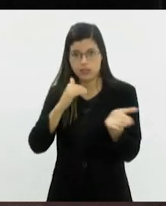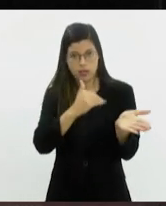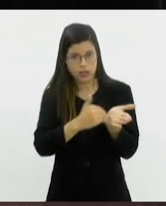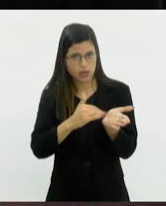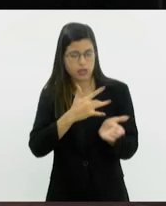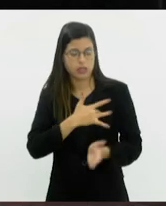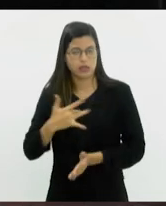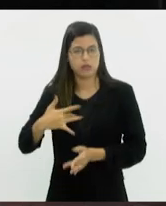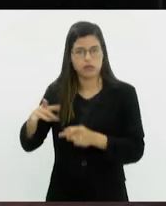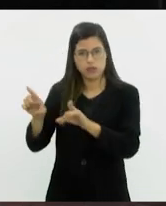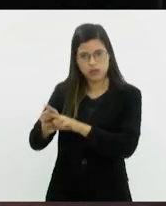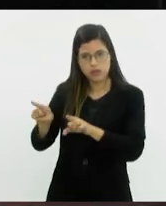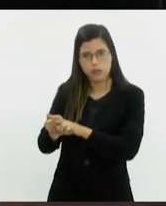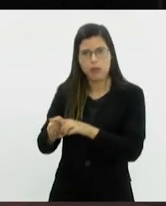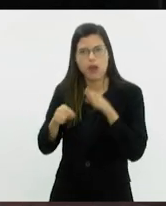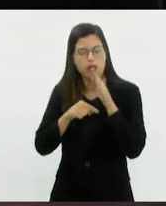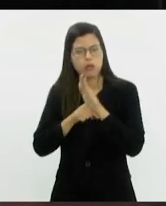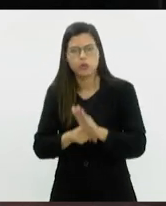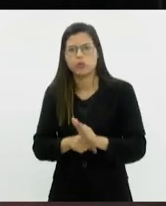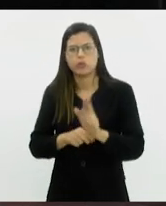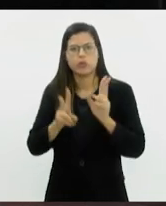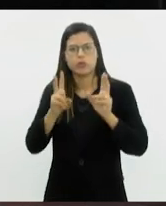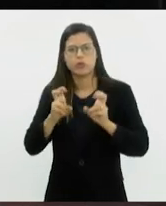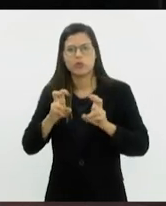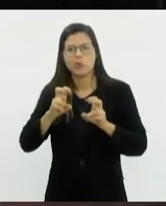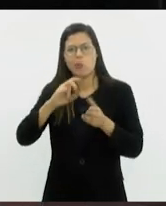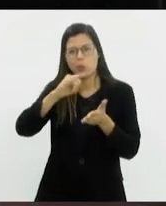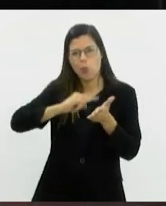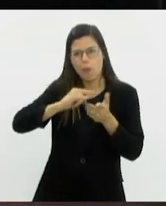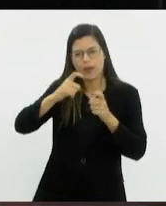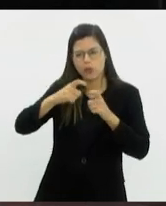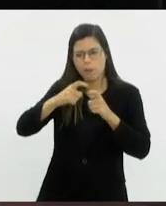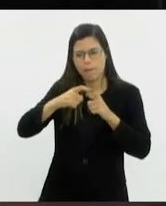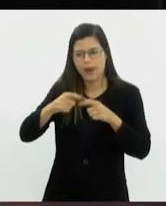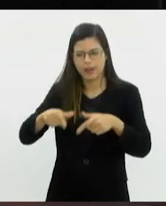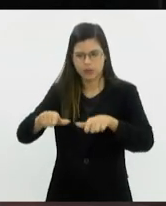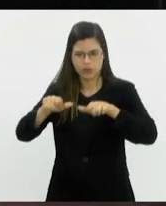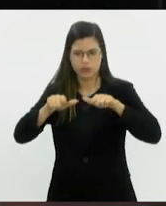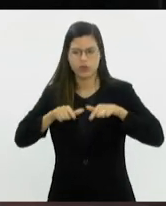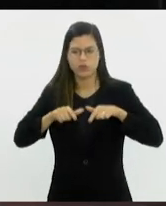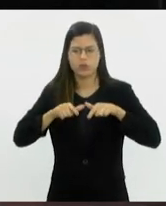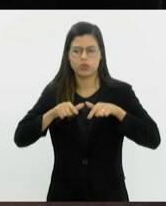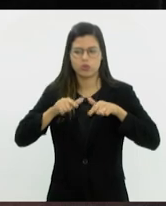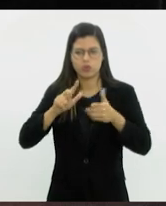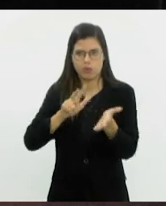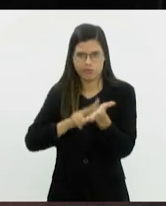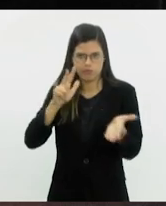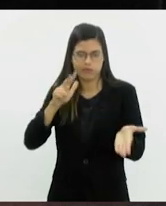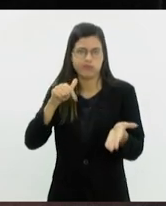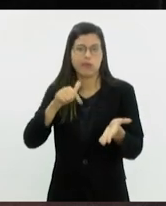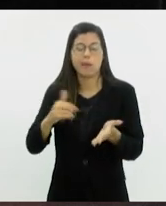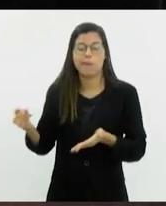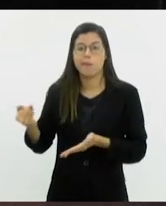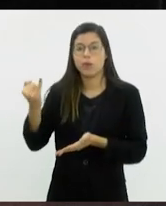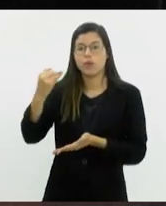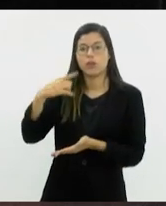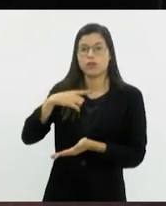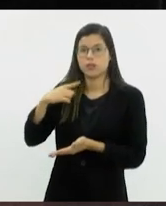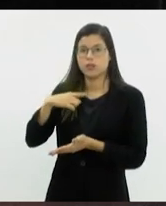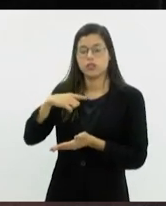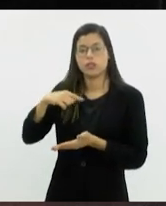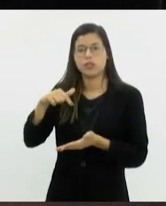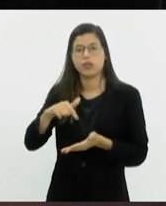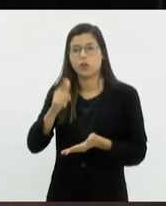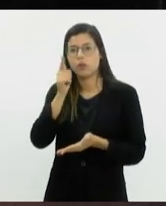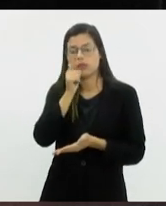também auxiliando na questão do laudo. É muito importante ter o laudo de um profissional para que a gente possa ter